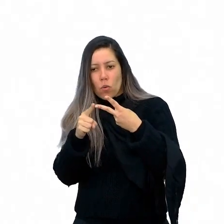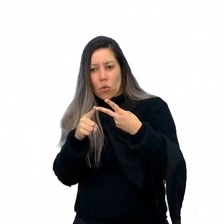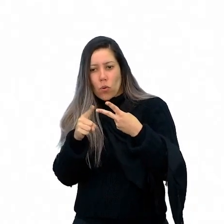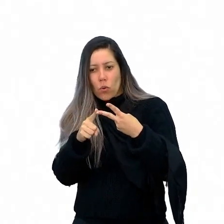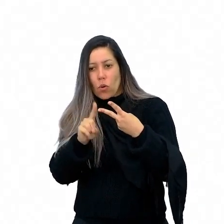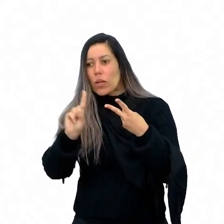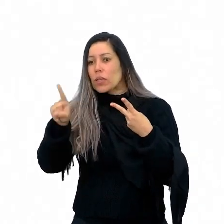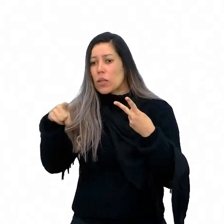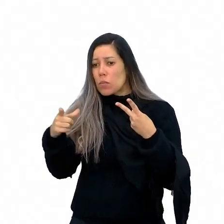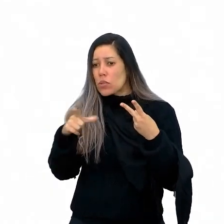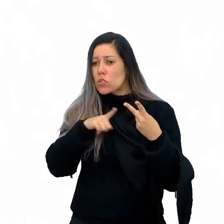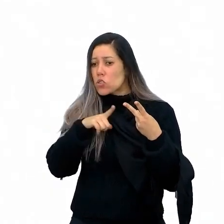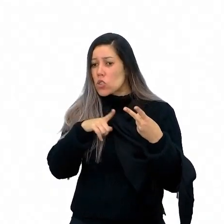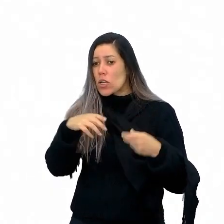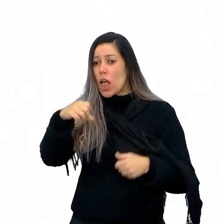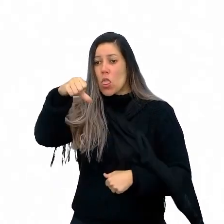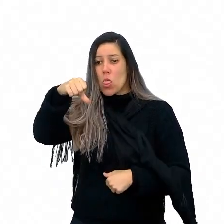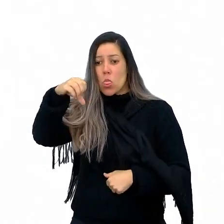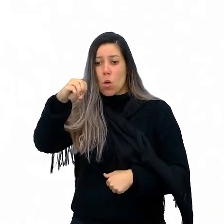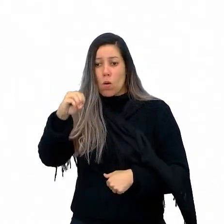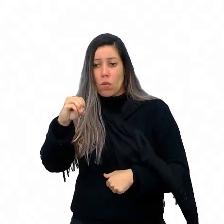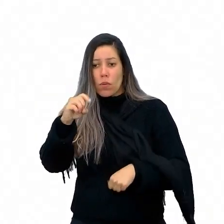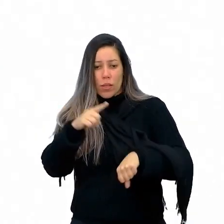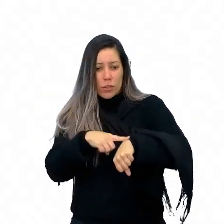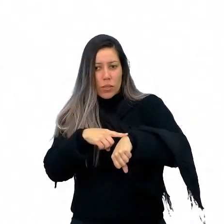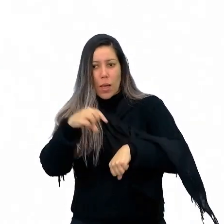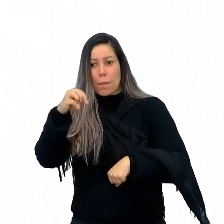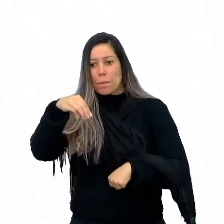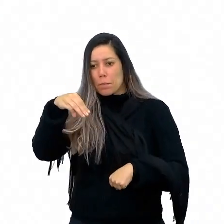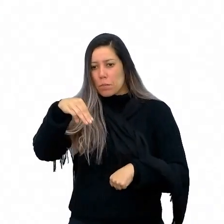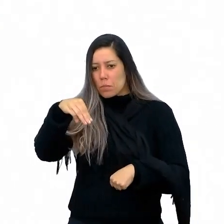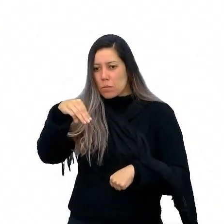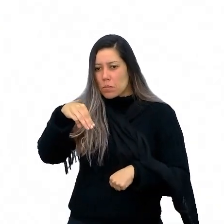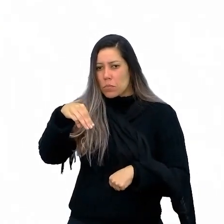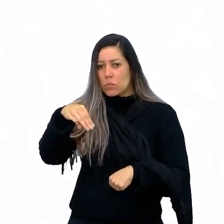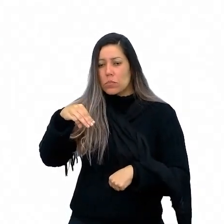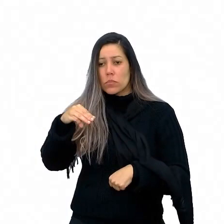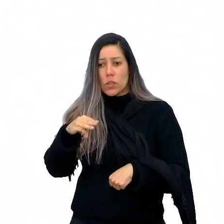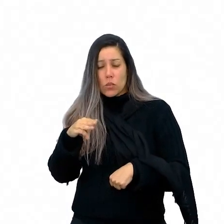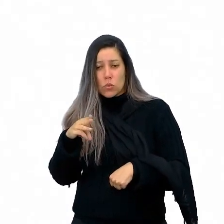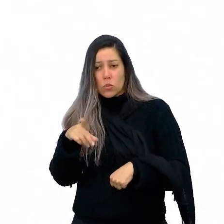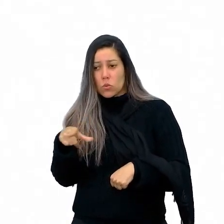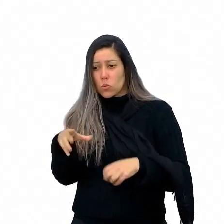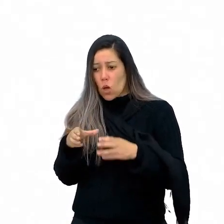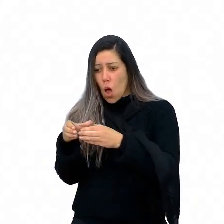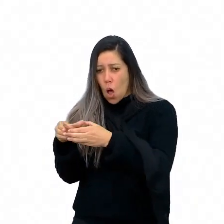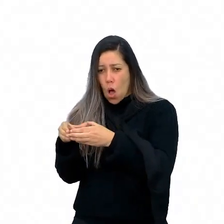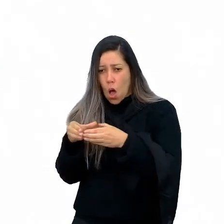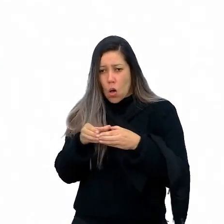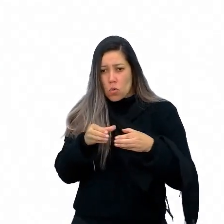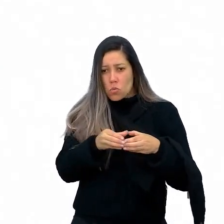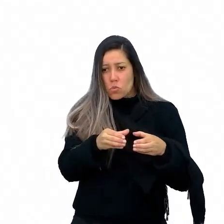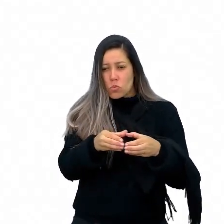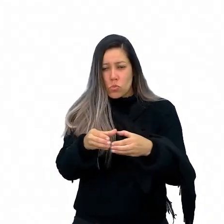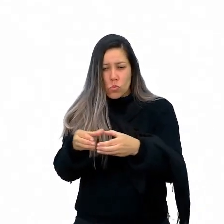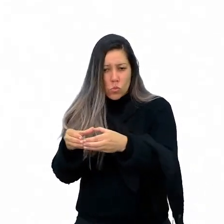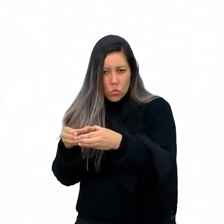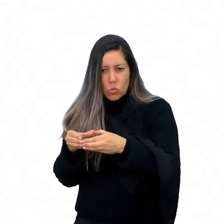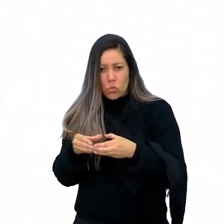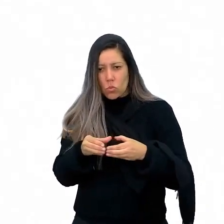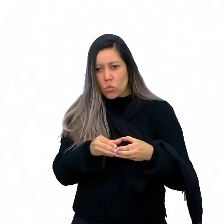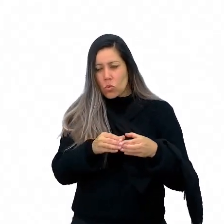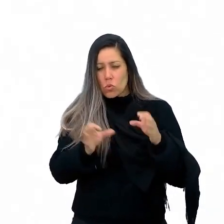mais 90 minutos nas suas unidades escolares, junto dos seus pares, para que vocês possam aí, ou pudessem,